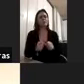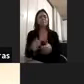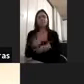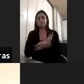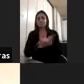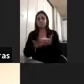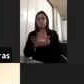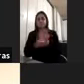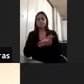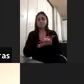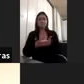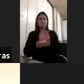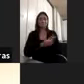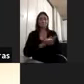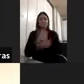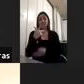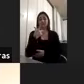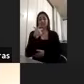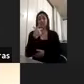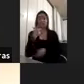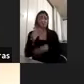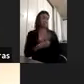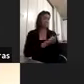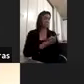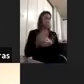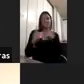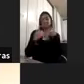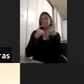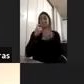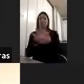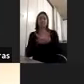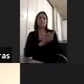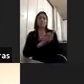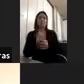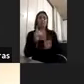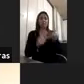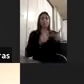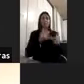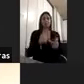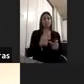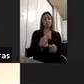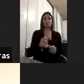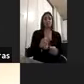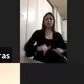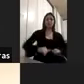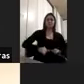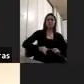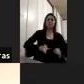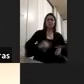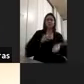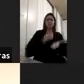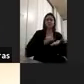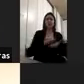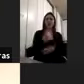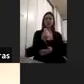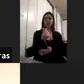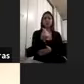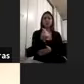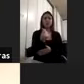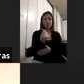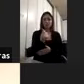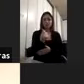pessoas ficaram sem receber. Eu, particularmente, falei com toda a empresa, com toda a direção da empresa sobre esses casos,